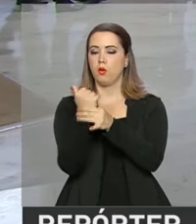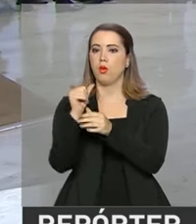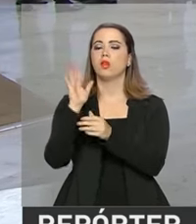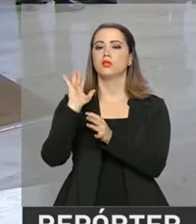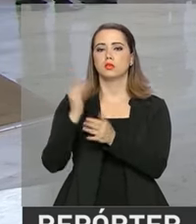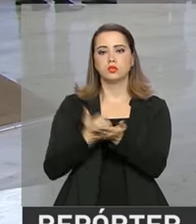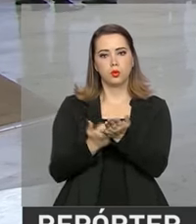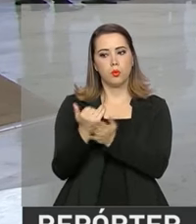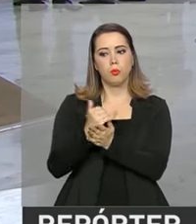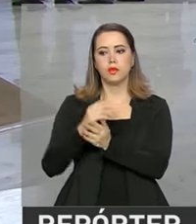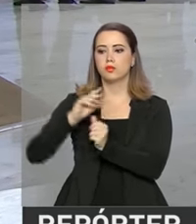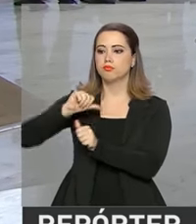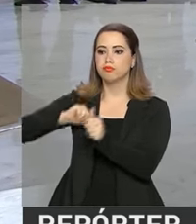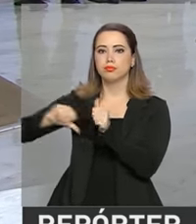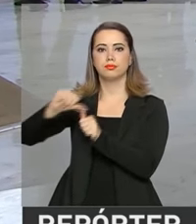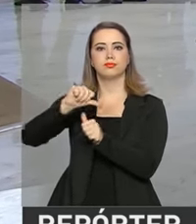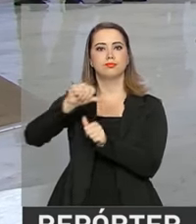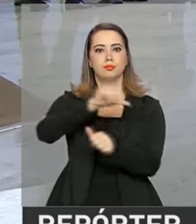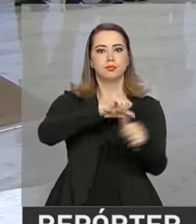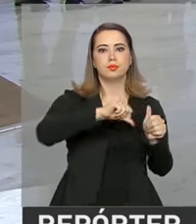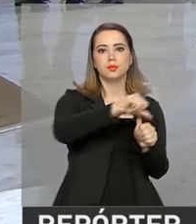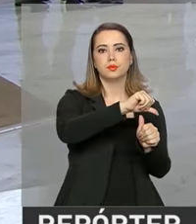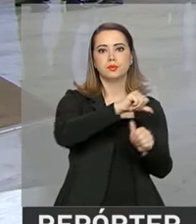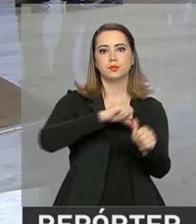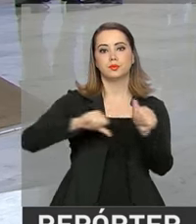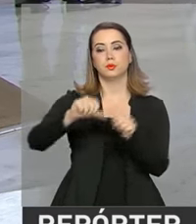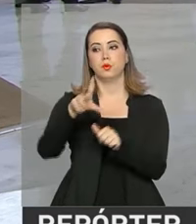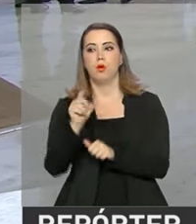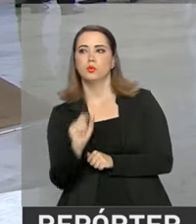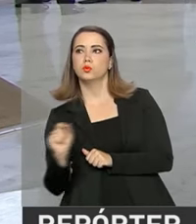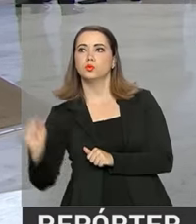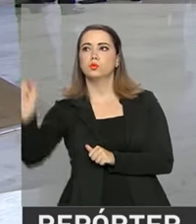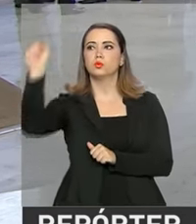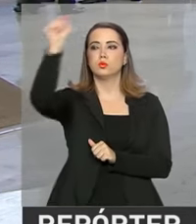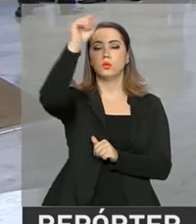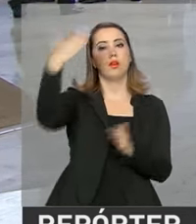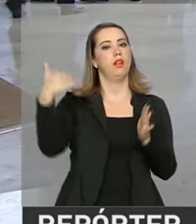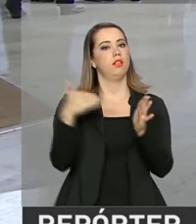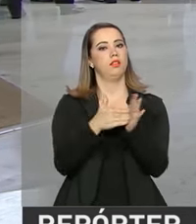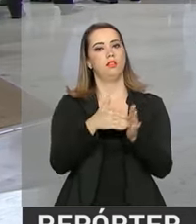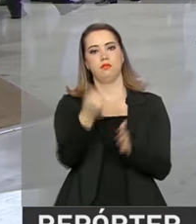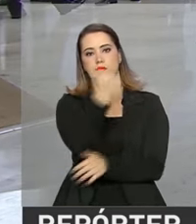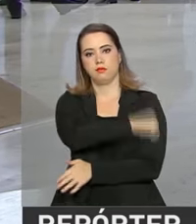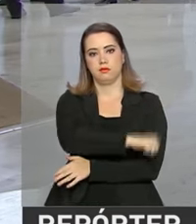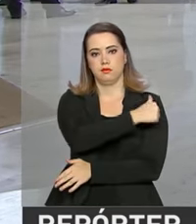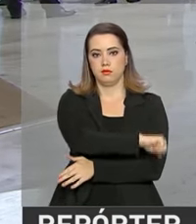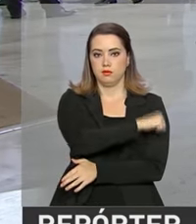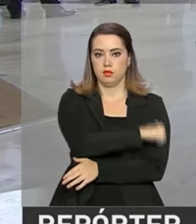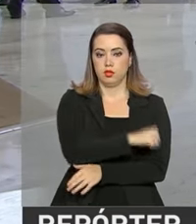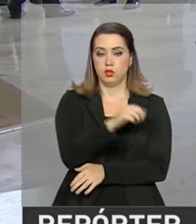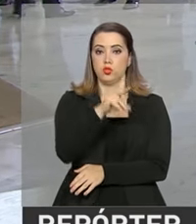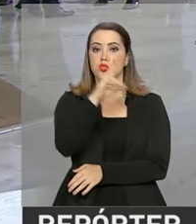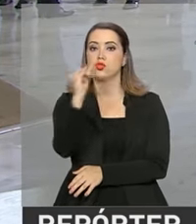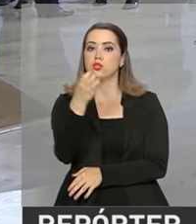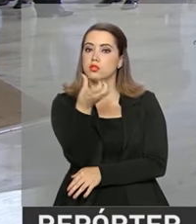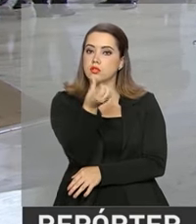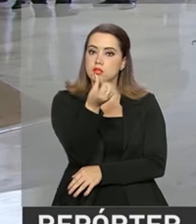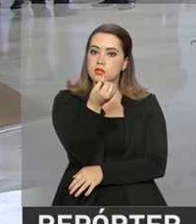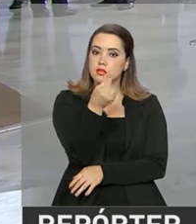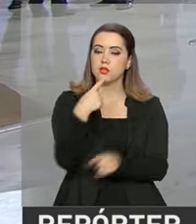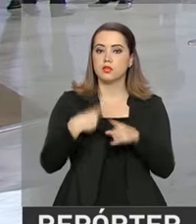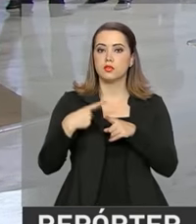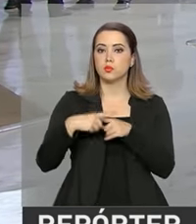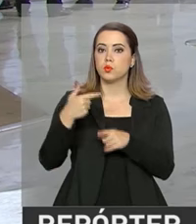pelo país, passar por cidades das 5 regiões até chegar ao Rio de Janeiro no dia 6, já que no dia 7 de setembro, no mês que